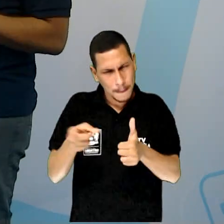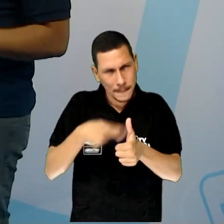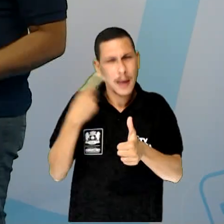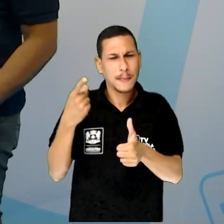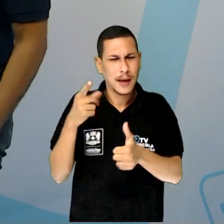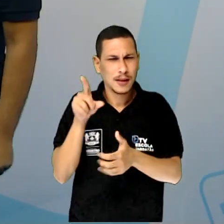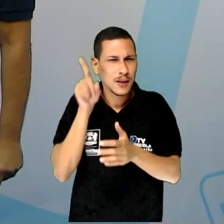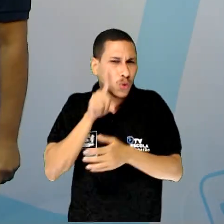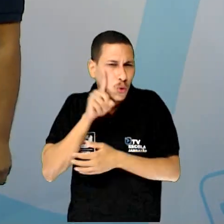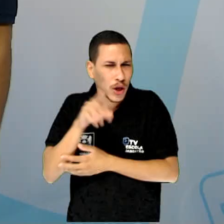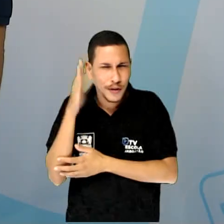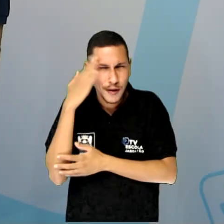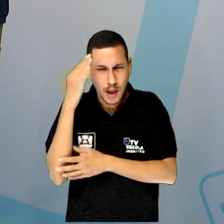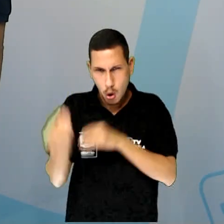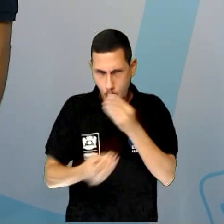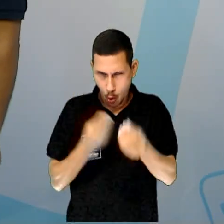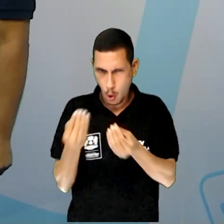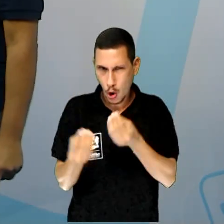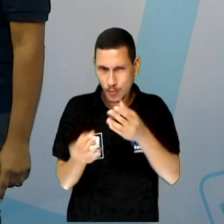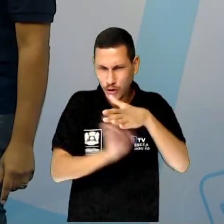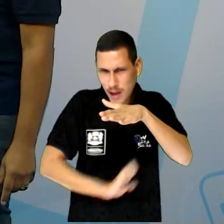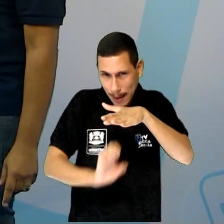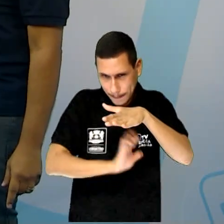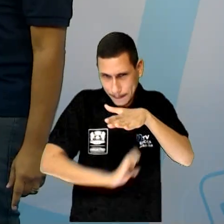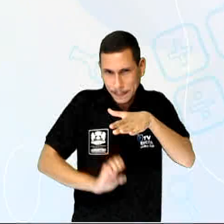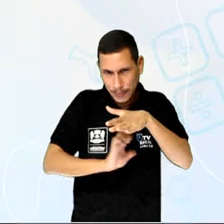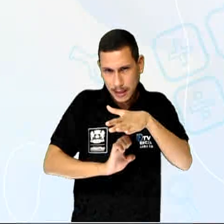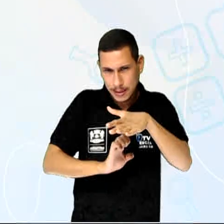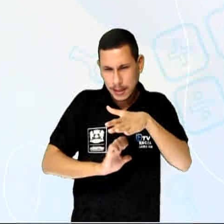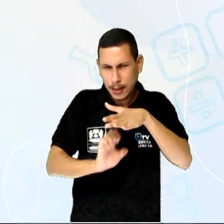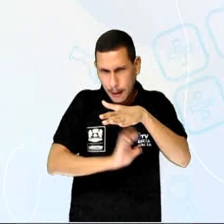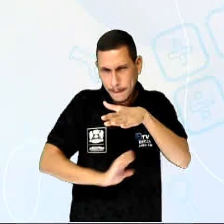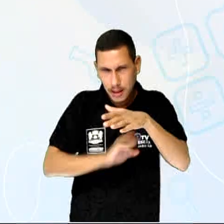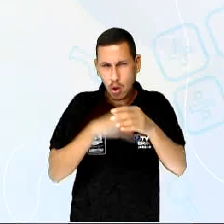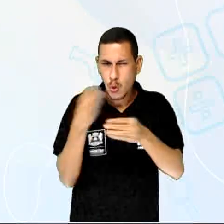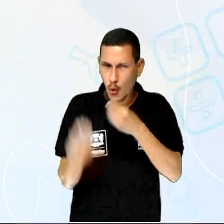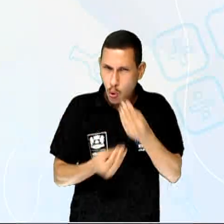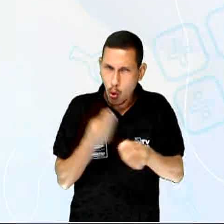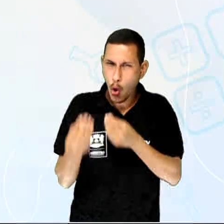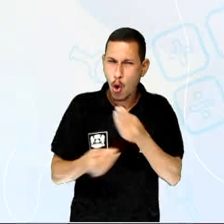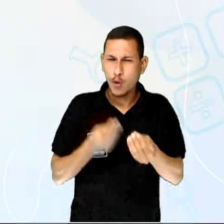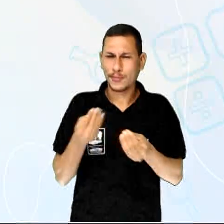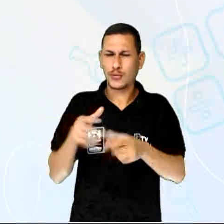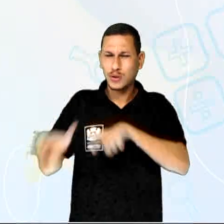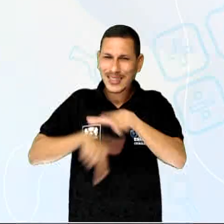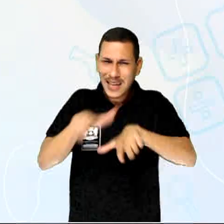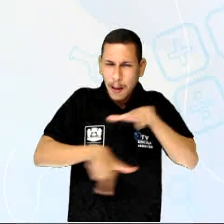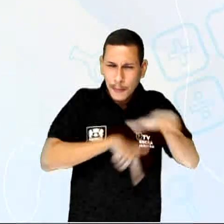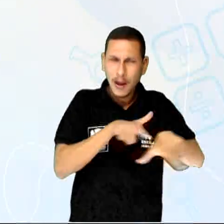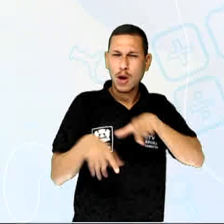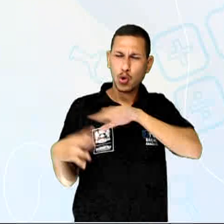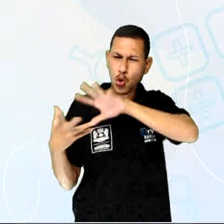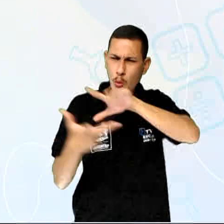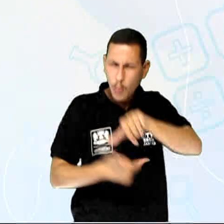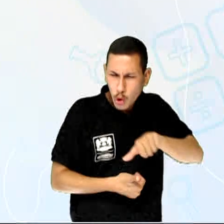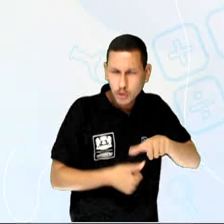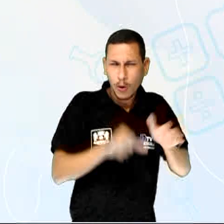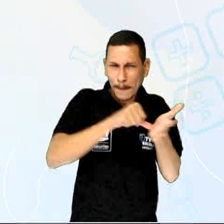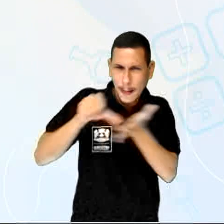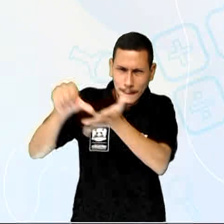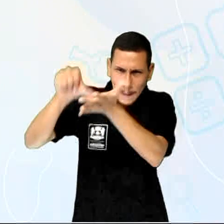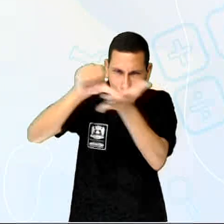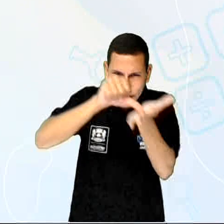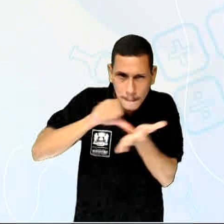é que funciona. As multinacionais ou transnacionais são empresas com atividades espalhadas por diversas nações, mas possuindo